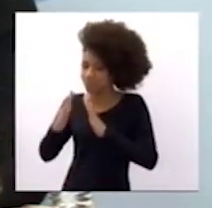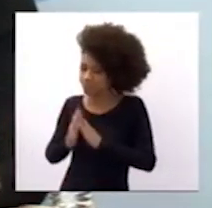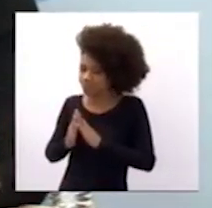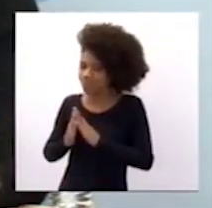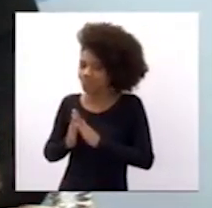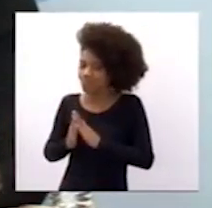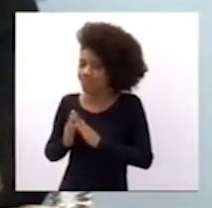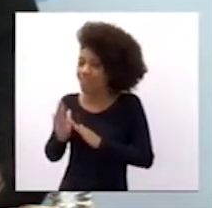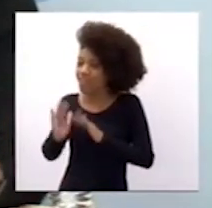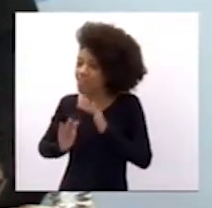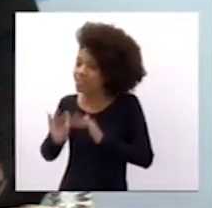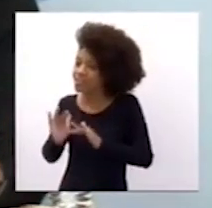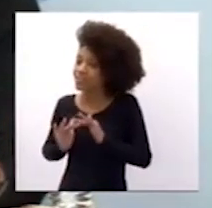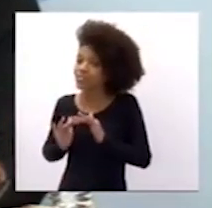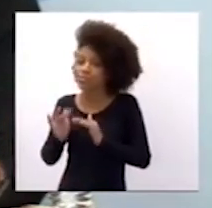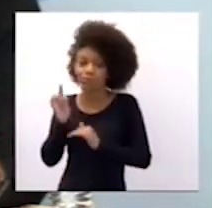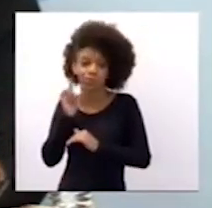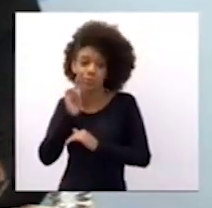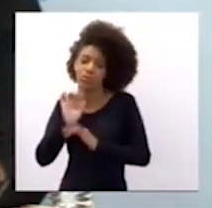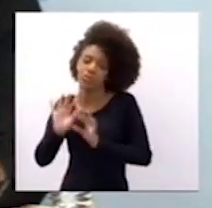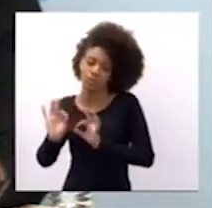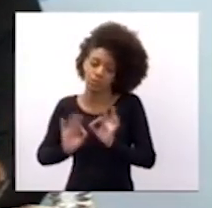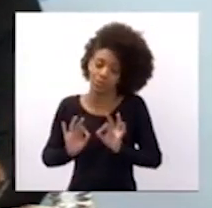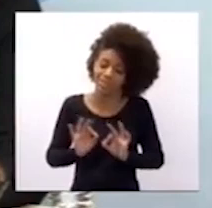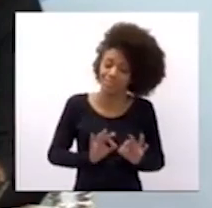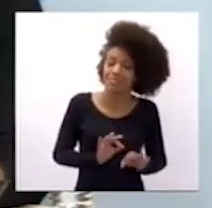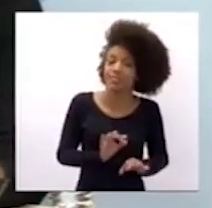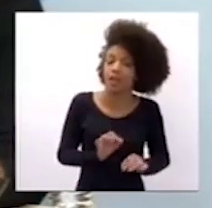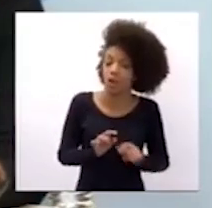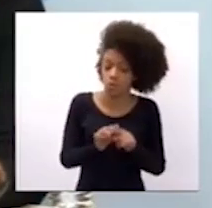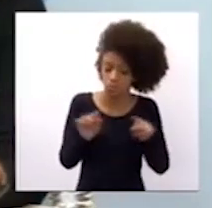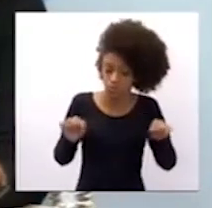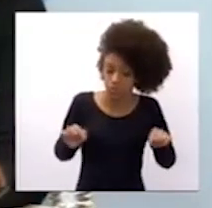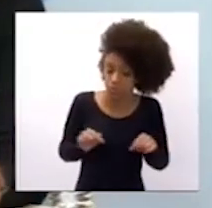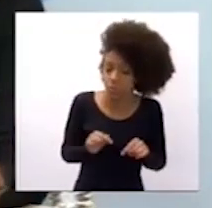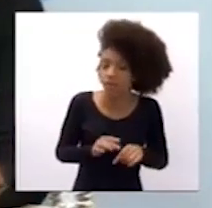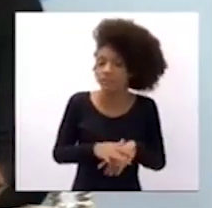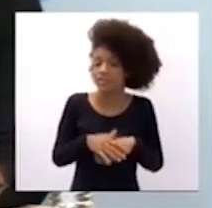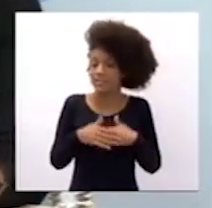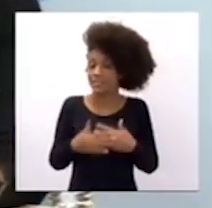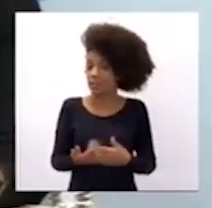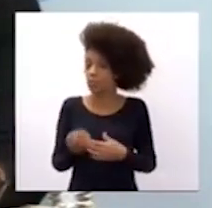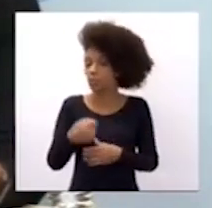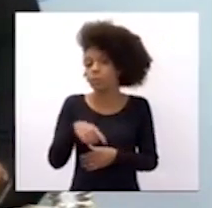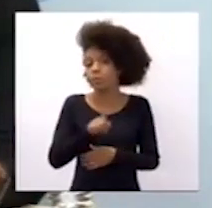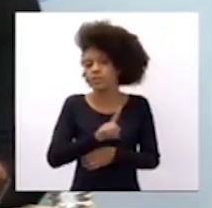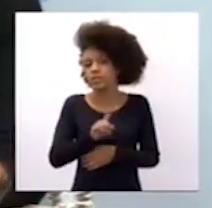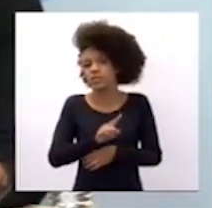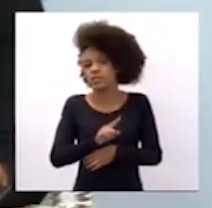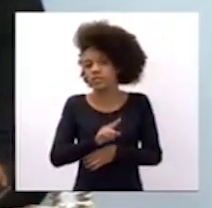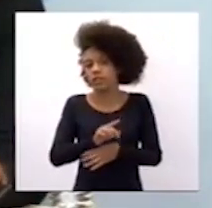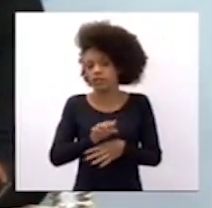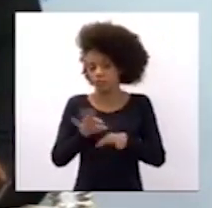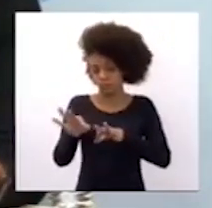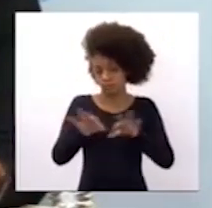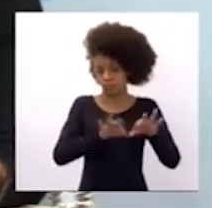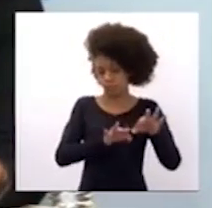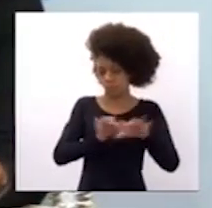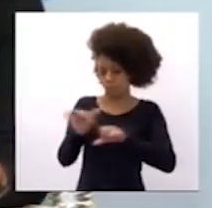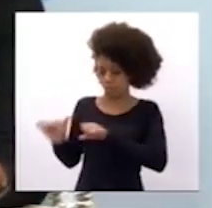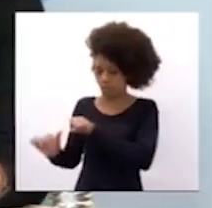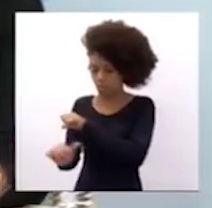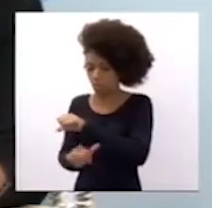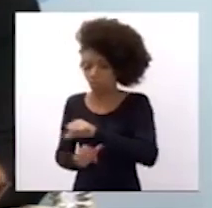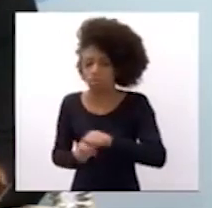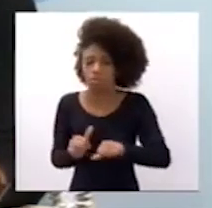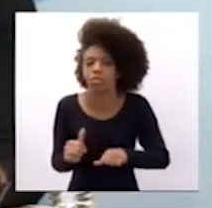esse espaço, eu não consegui ainda organizá-lo muito bem. E aí o fato de eu não precisar me deslocar para chegar,